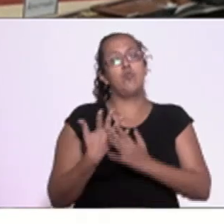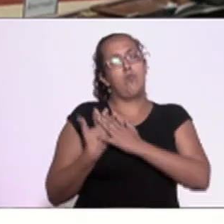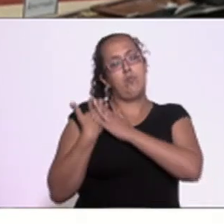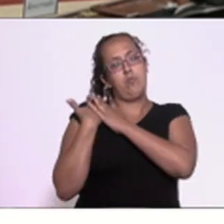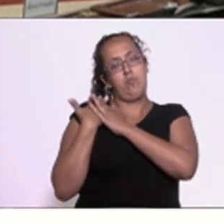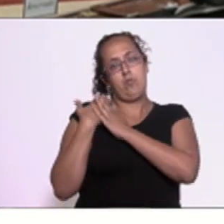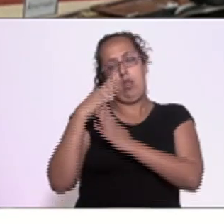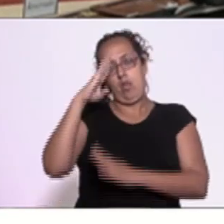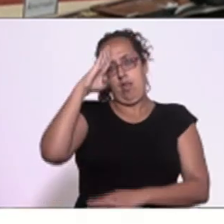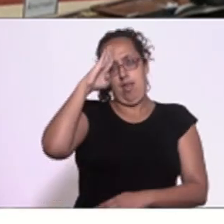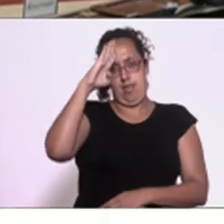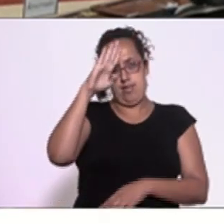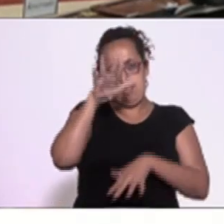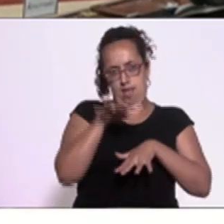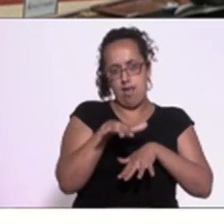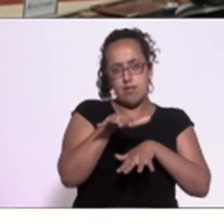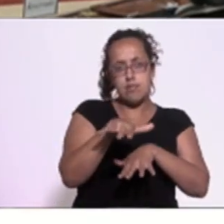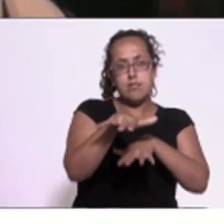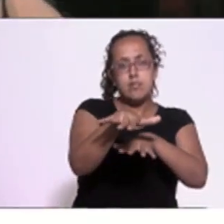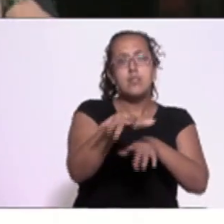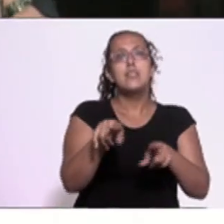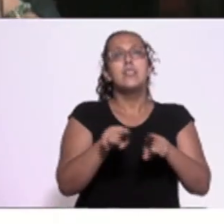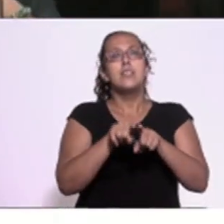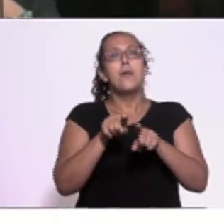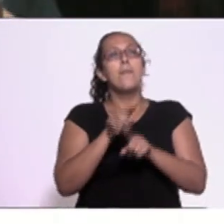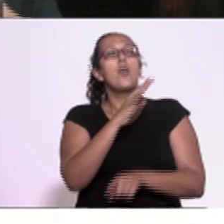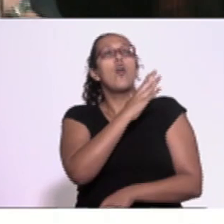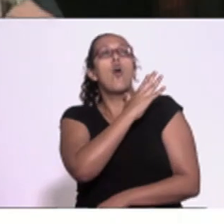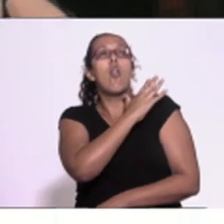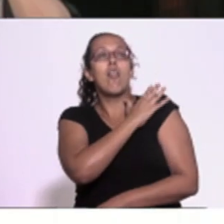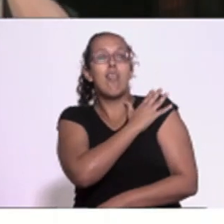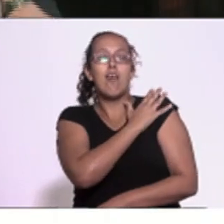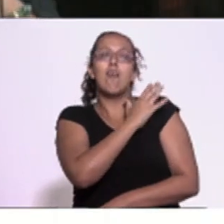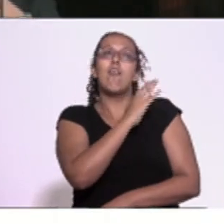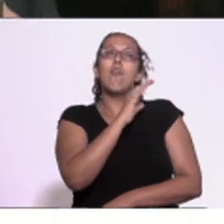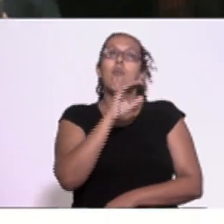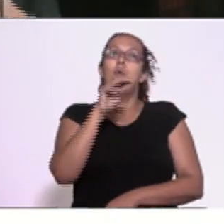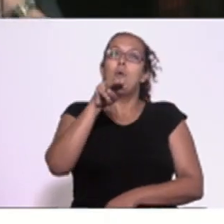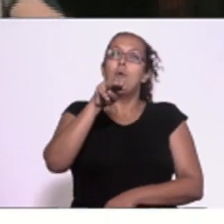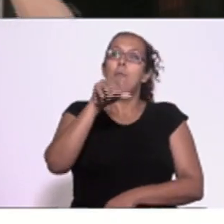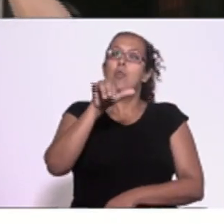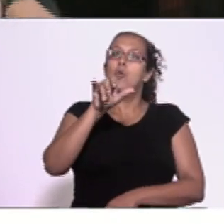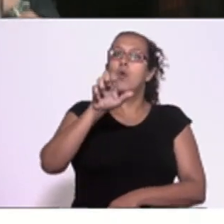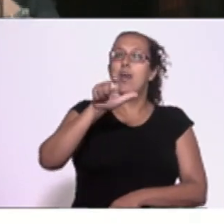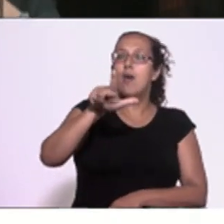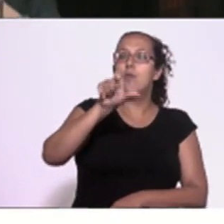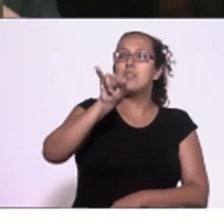Exército, do coronel André Silva, do comando